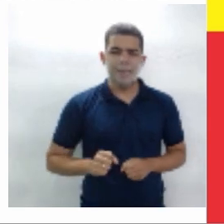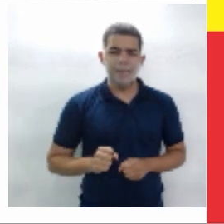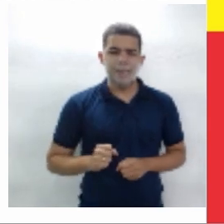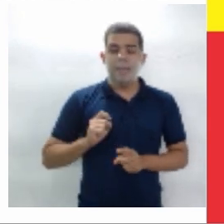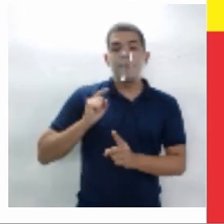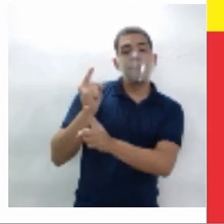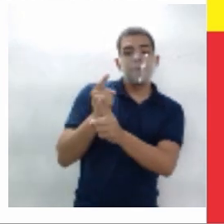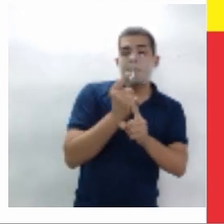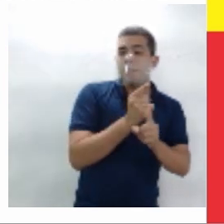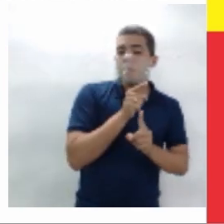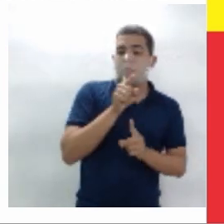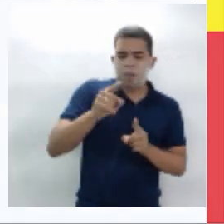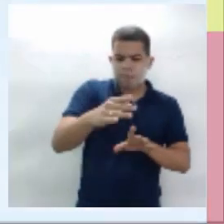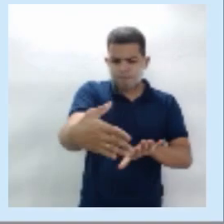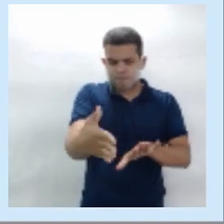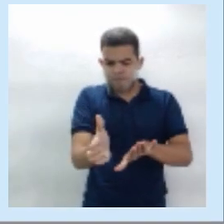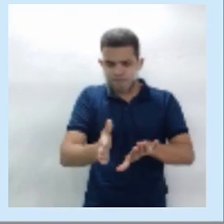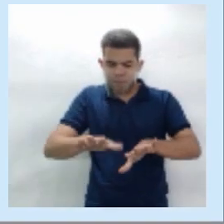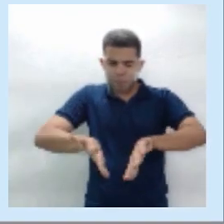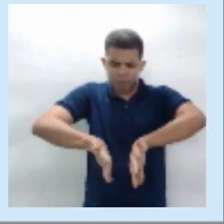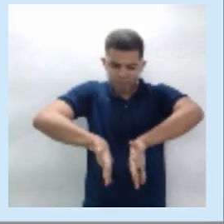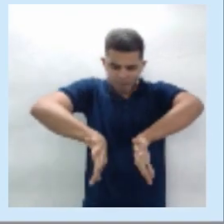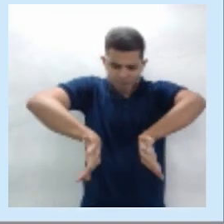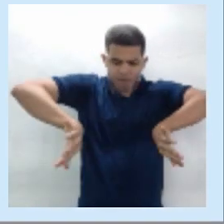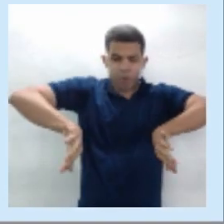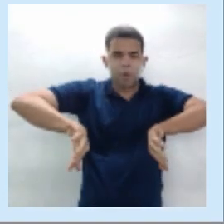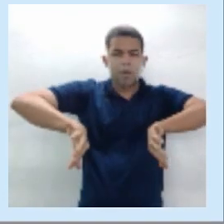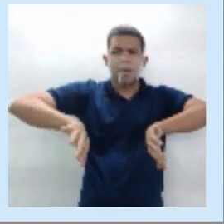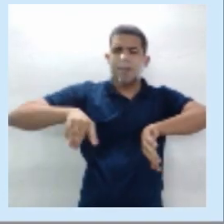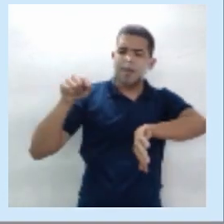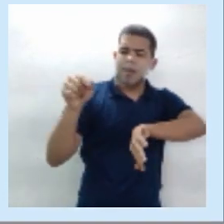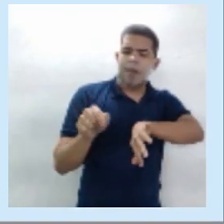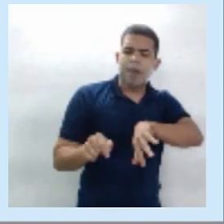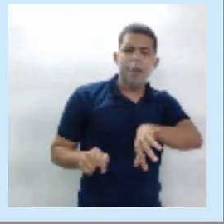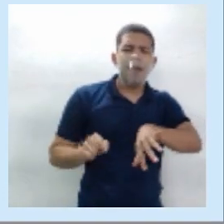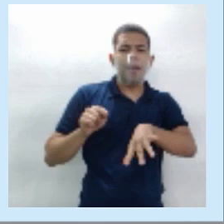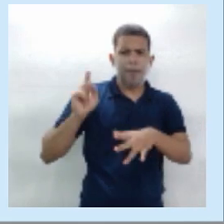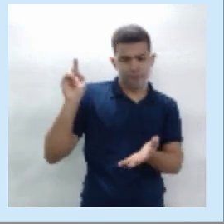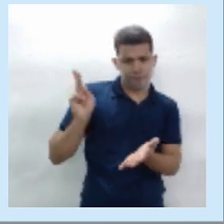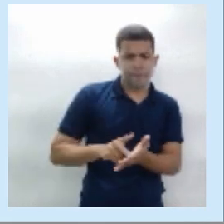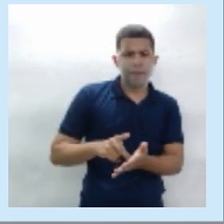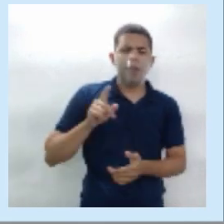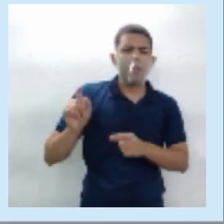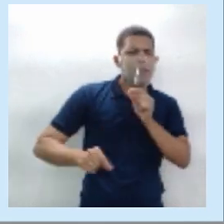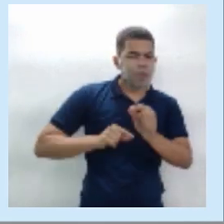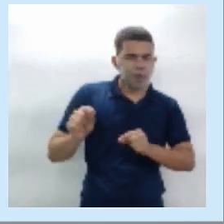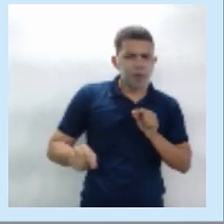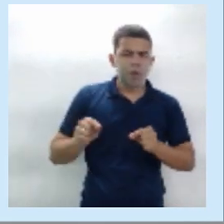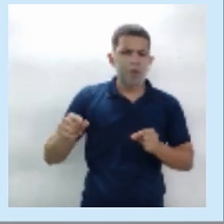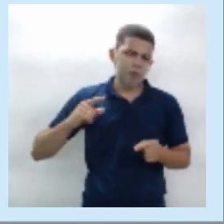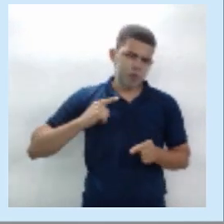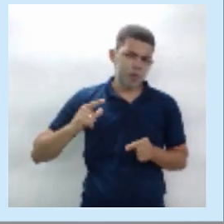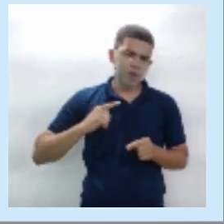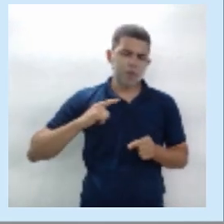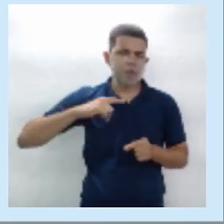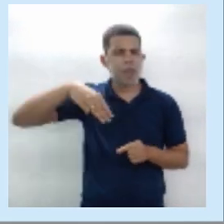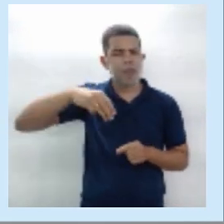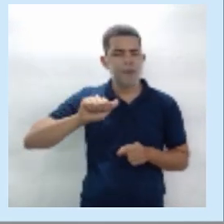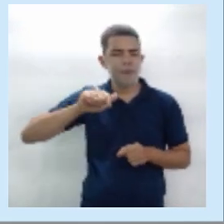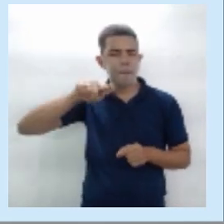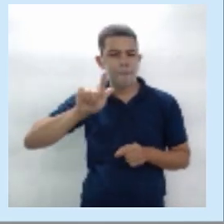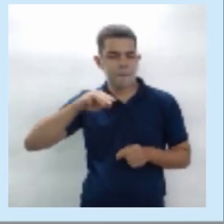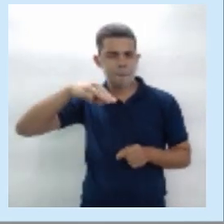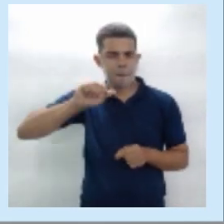encontra-se essas fendas, na realidade, que está ali liberando a questão do magma,